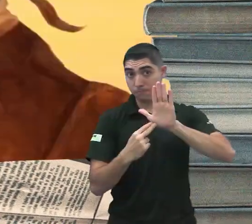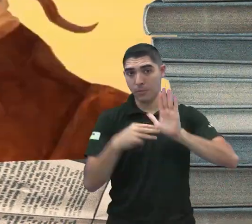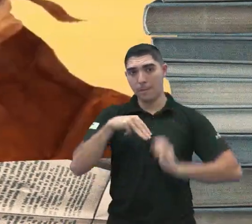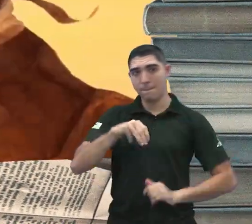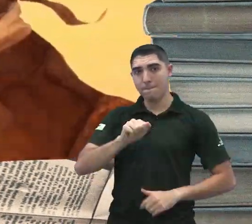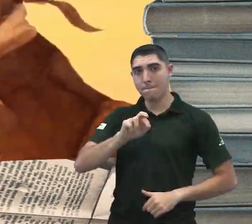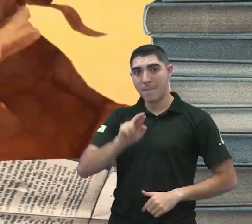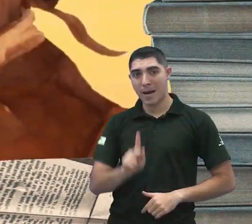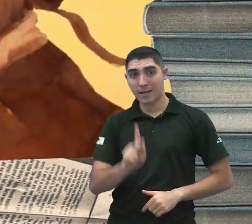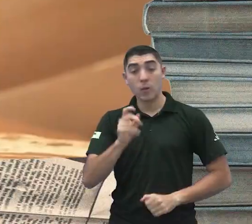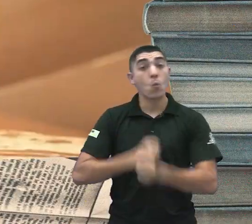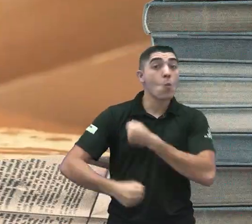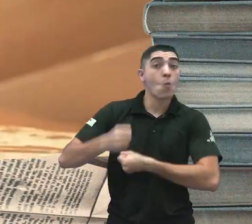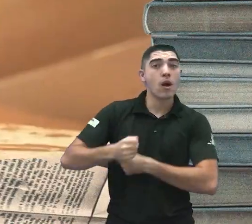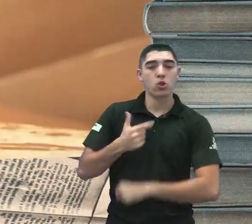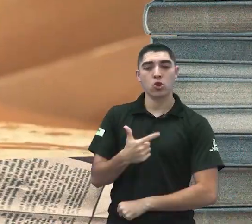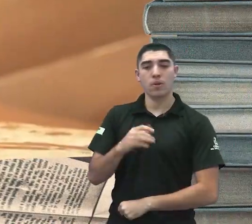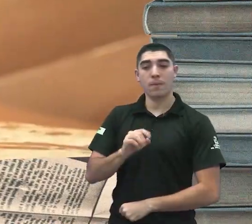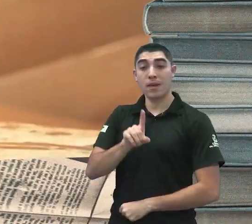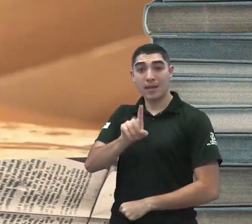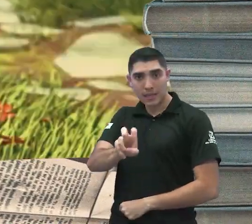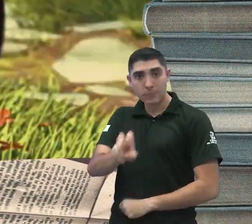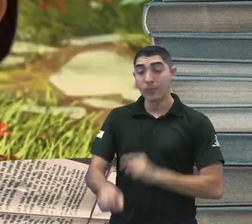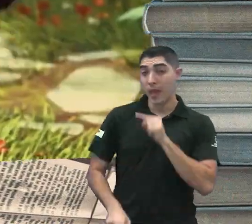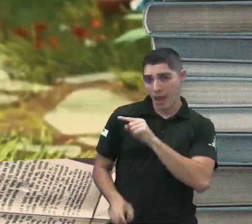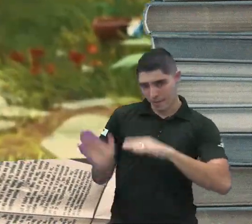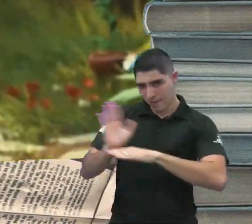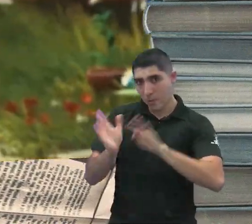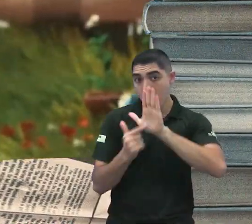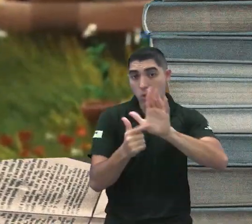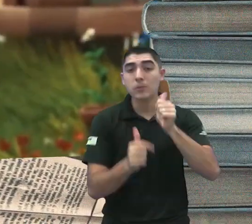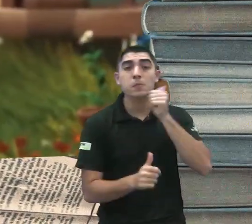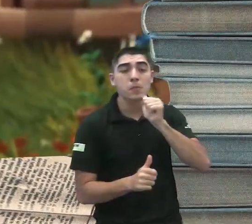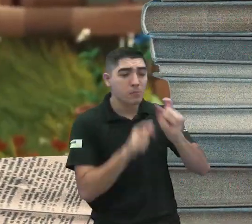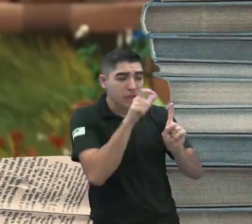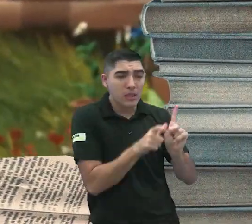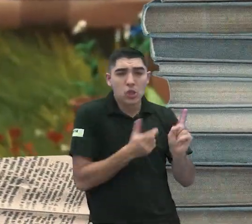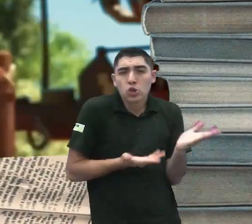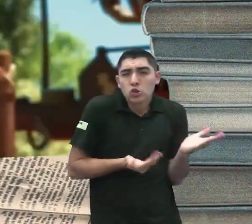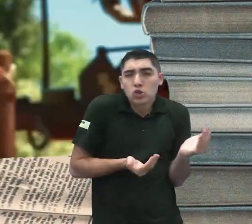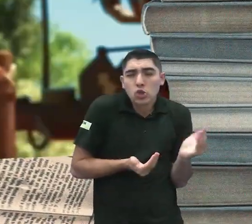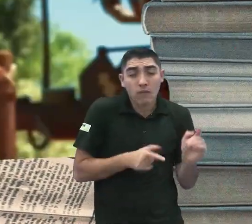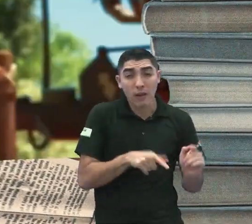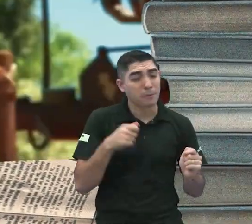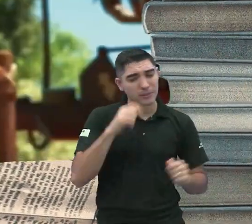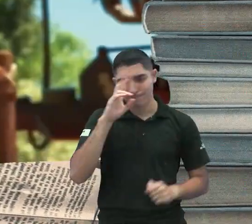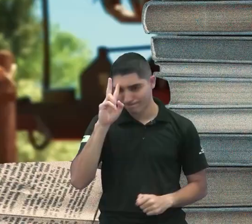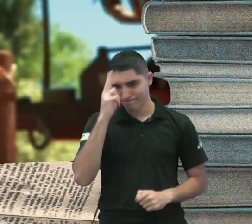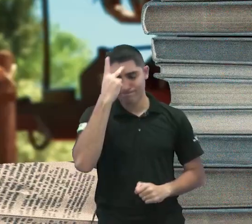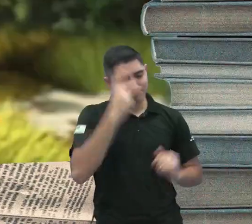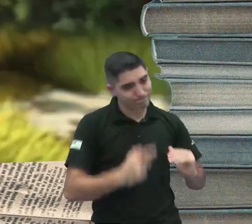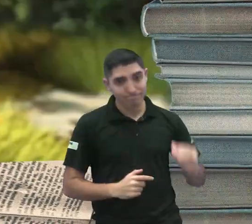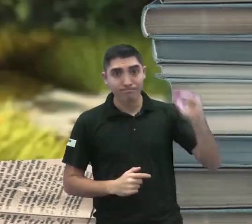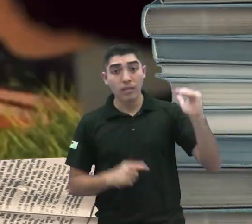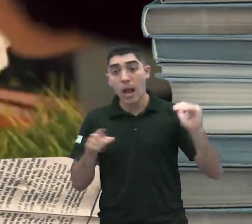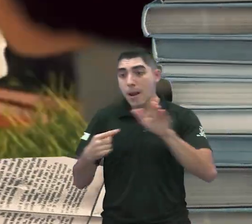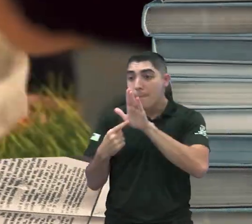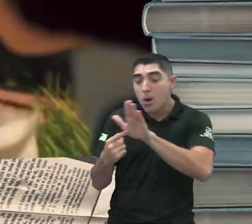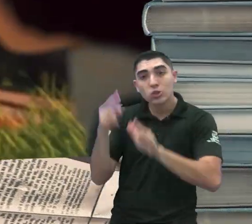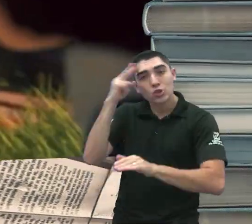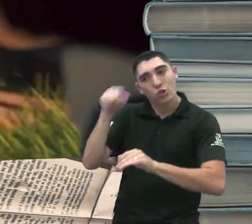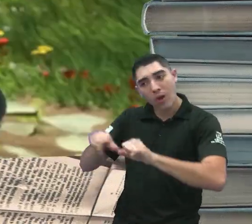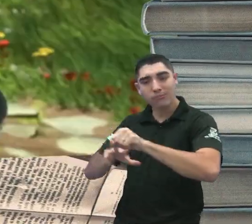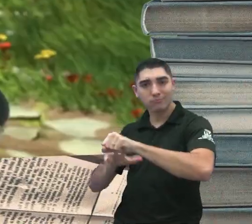Osborne, lançada em 2015. No filme, uma menina que precisou crescer cedo demais reencontra a infância nas histórias do